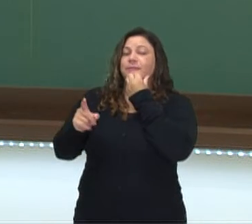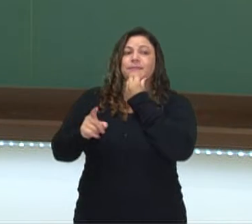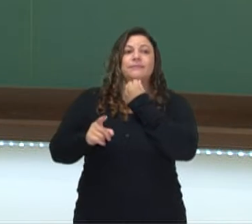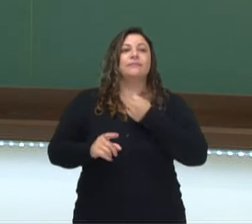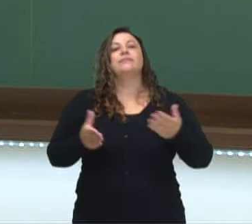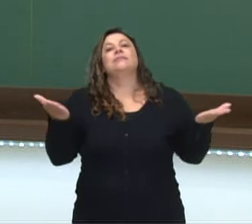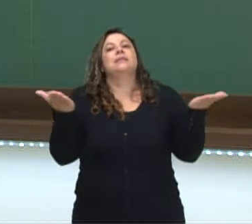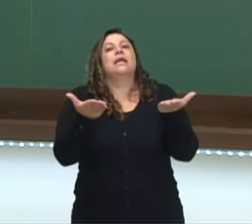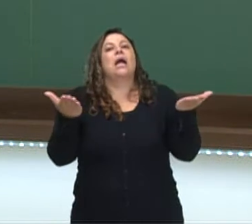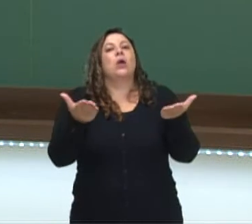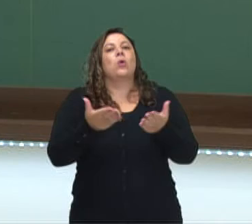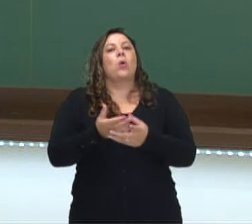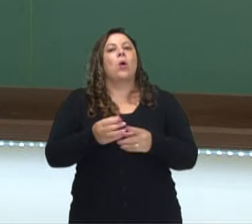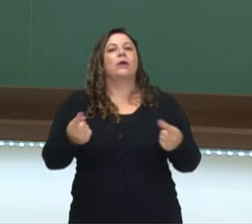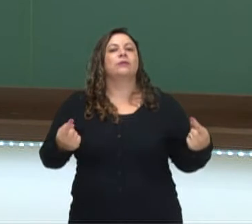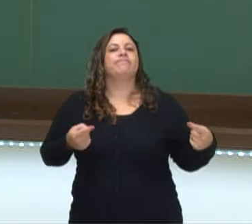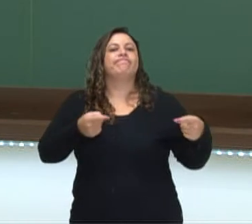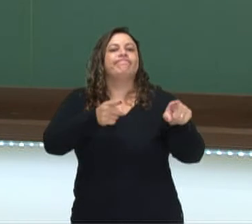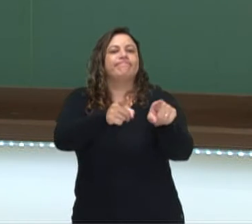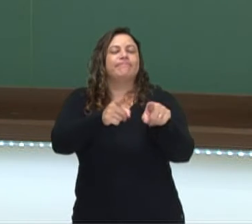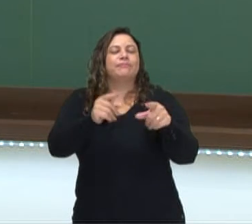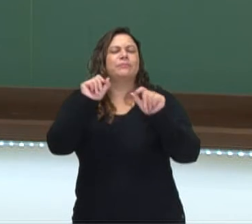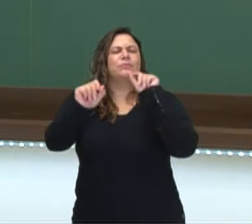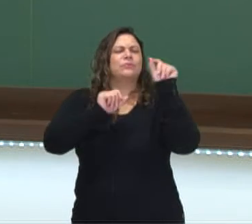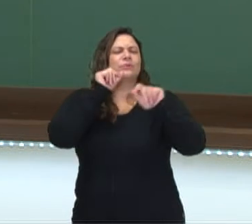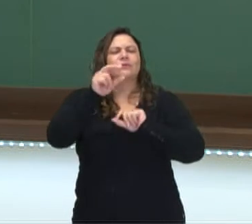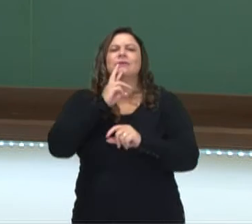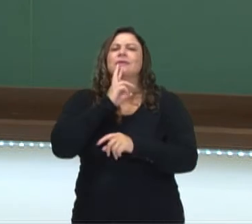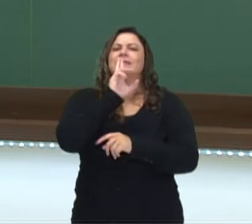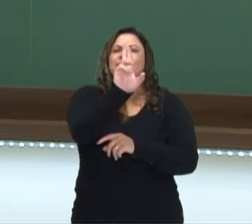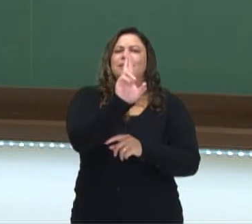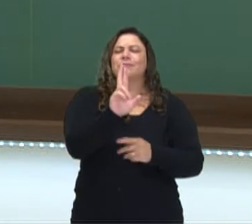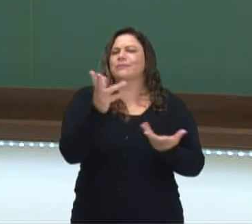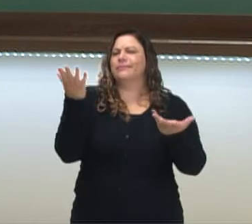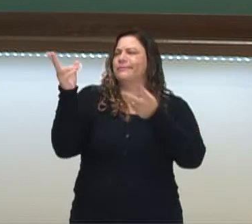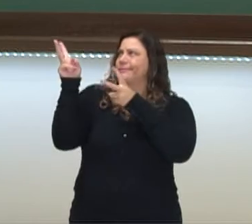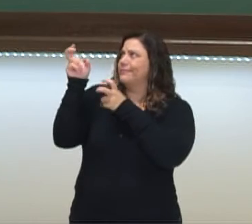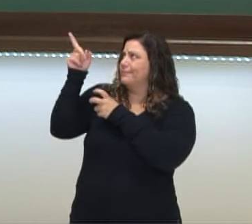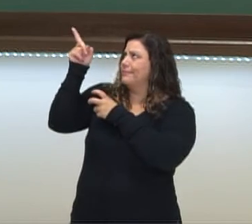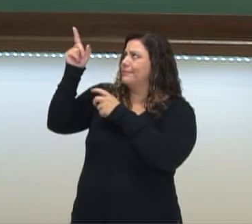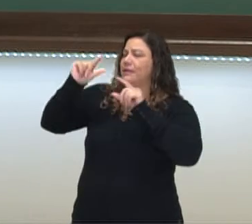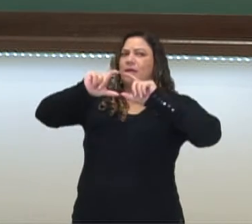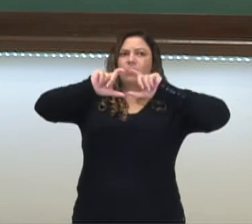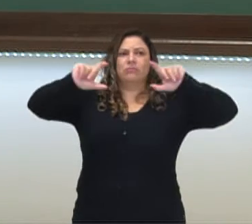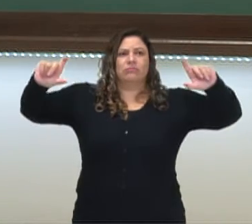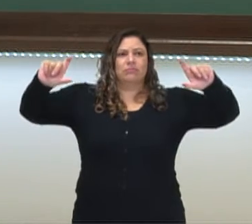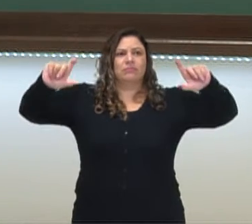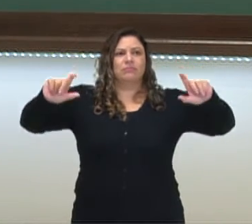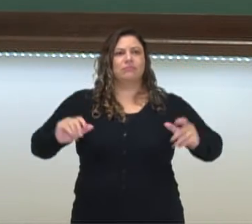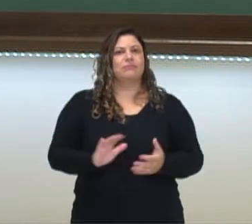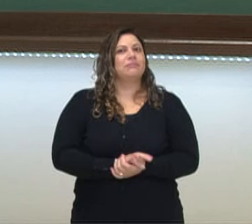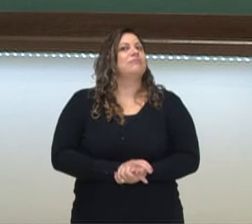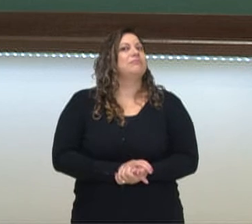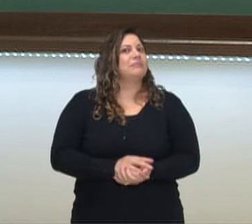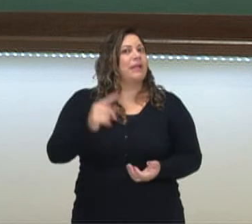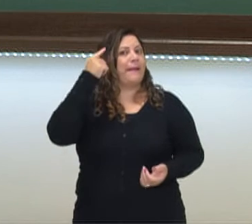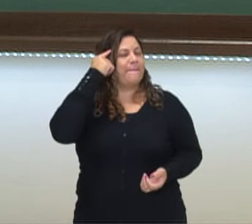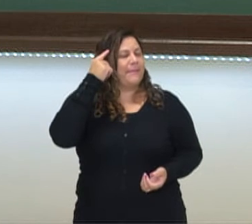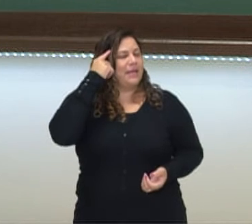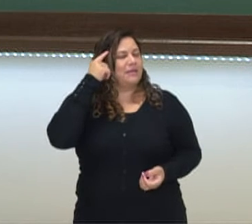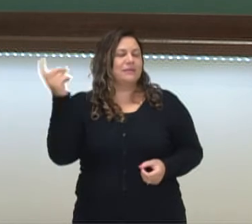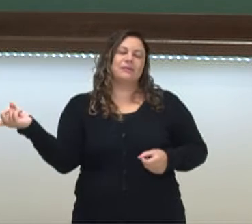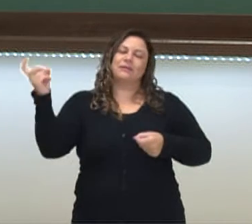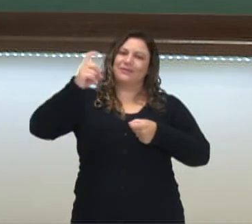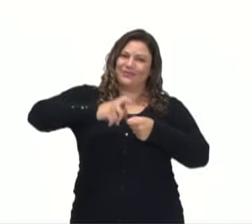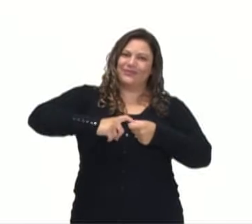E agora eu tenho um desafio para você. Qual que é o resultado dessa conta aqui? Tá? Então pense um pouquinho e a gente já volta